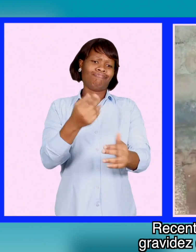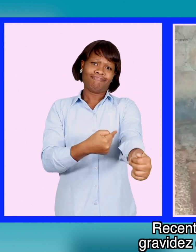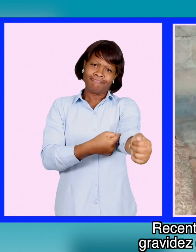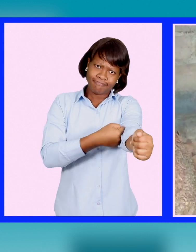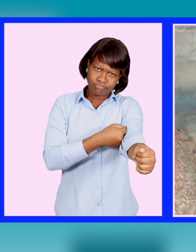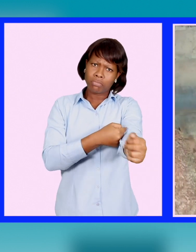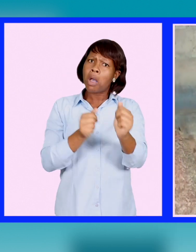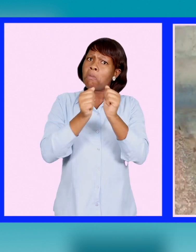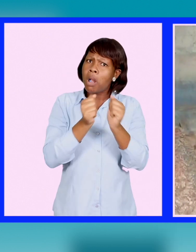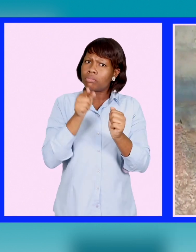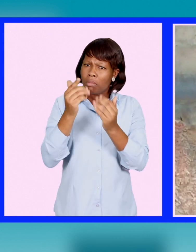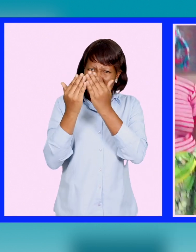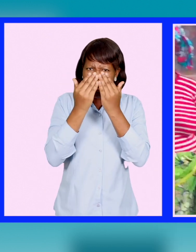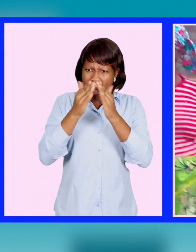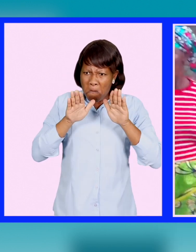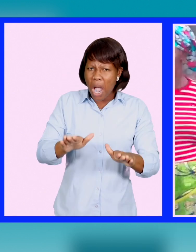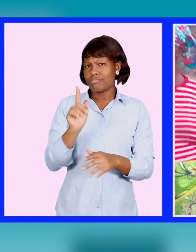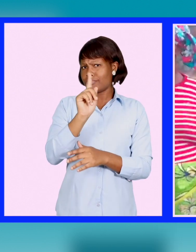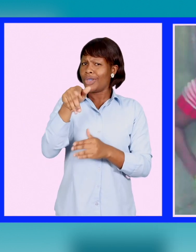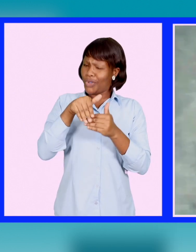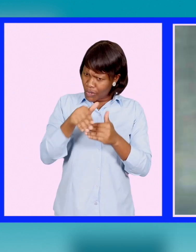de estudar.